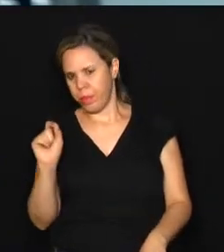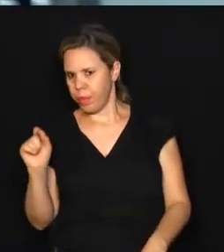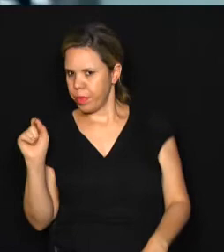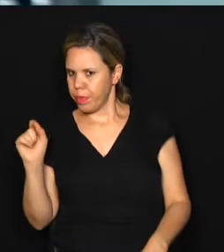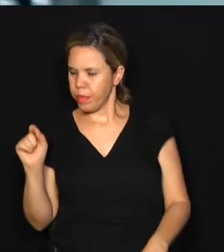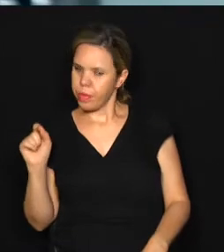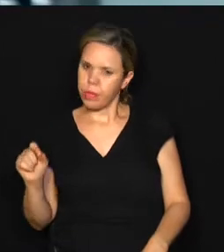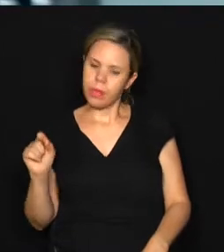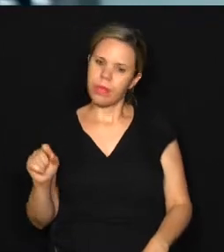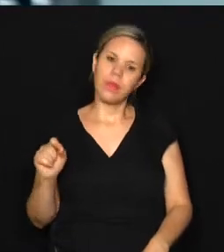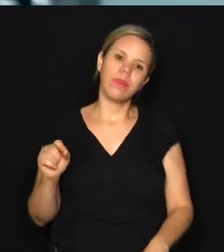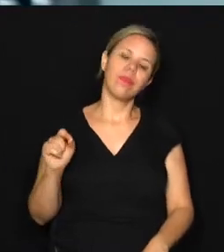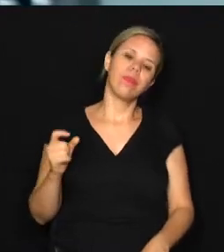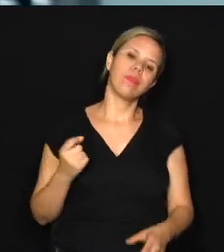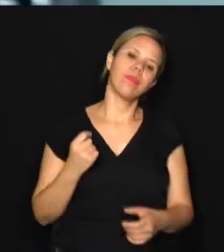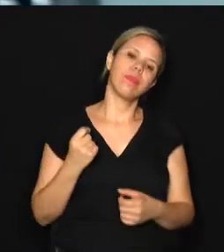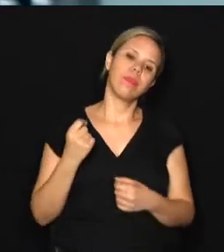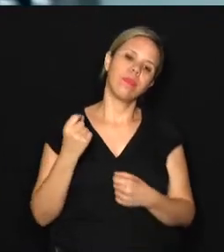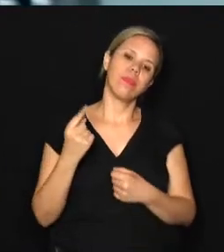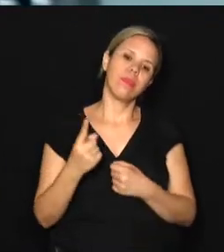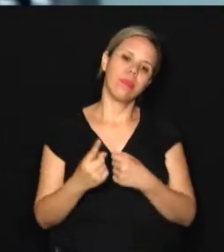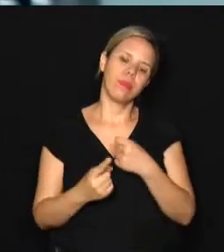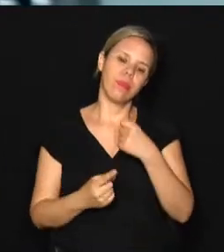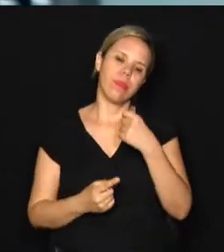que está algumas